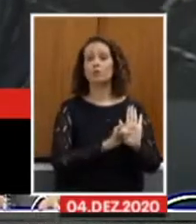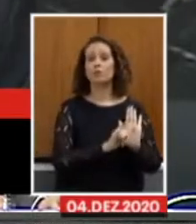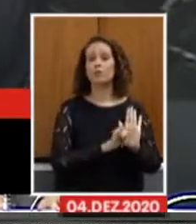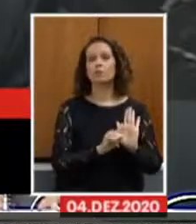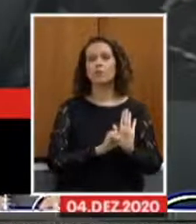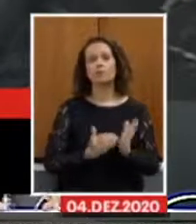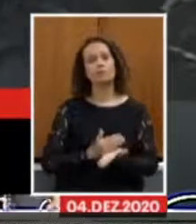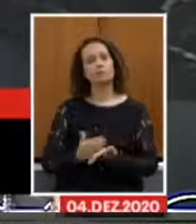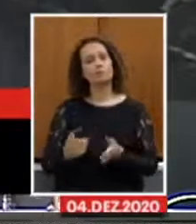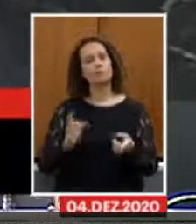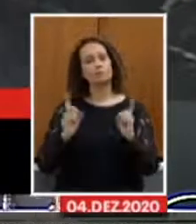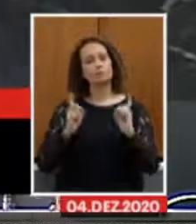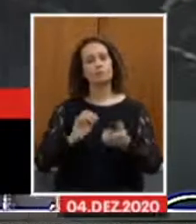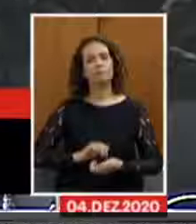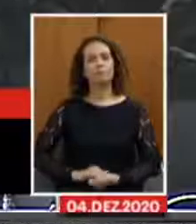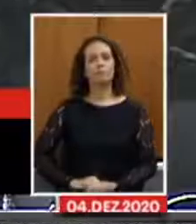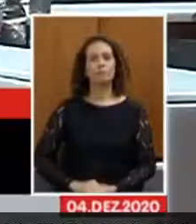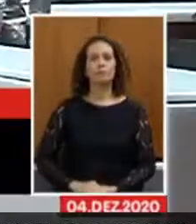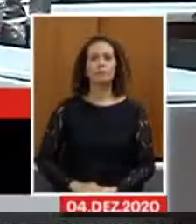reunião.